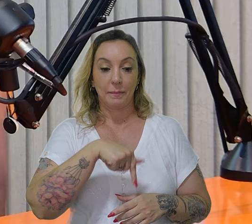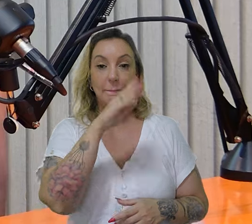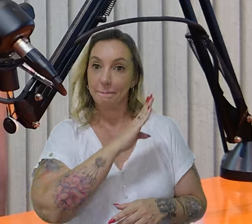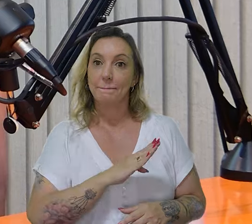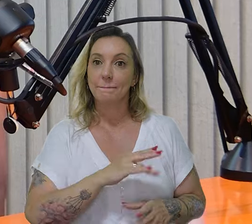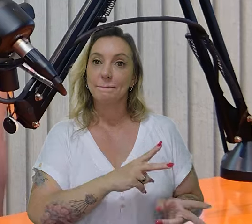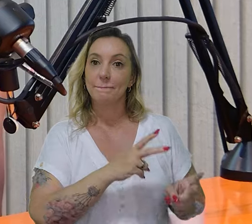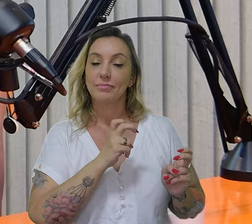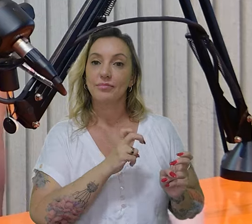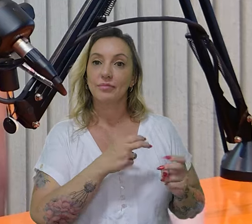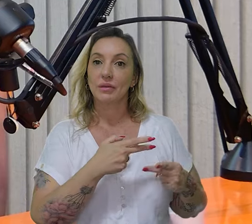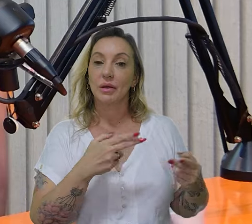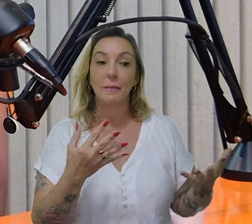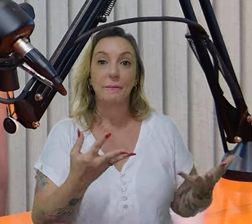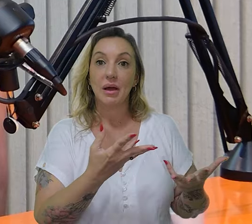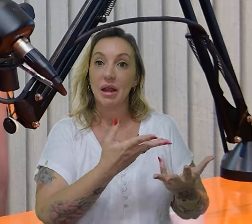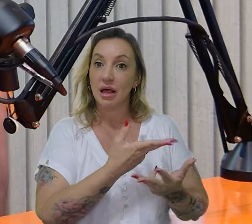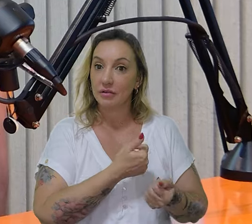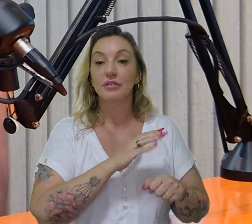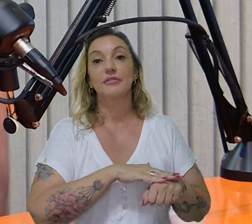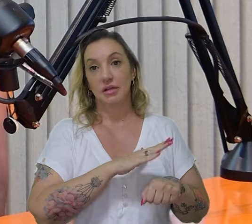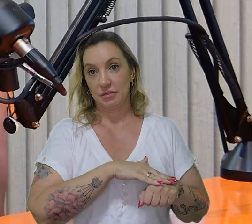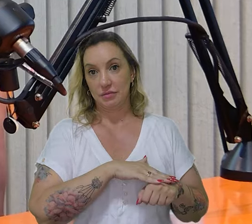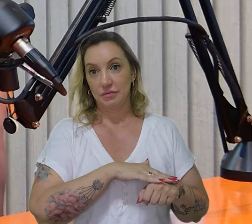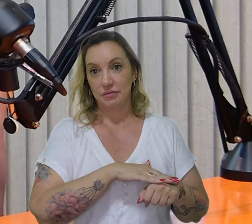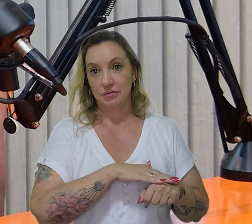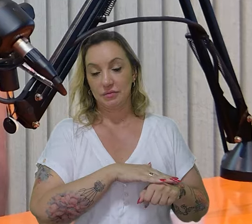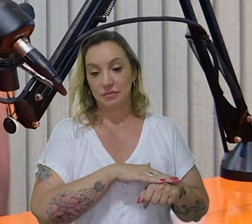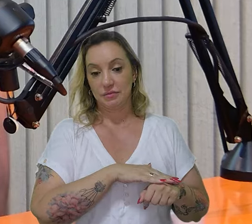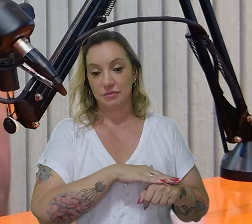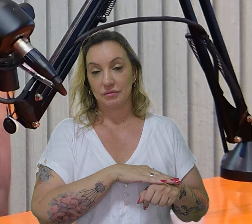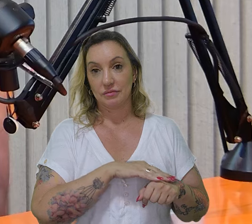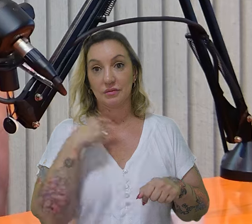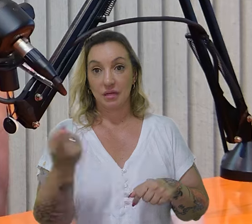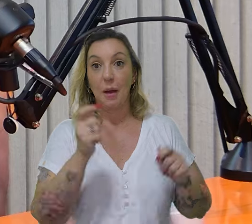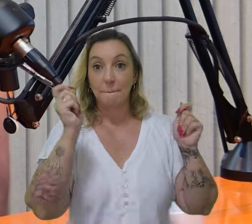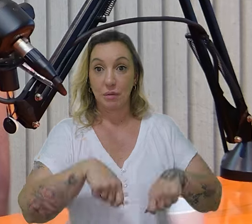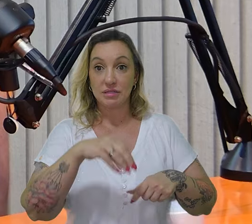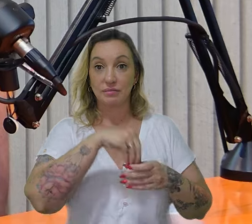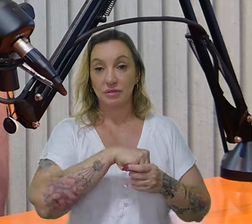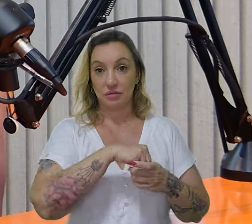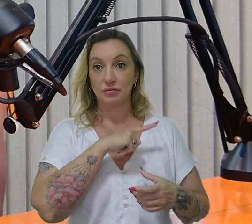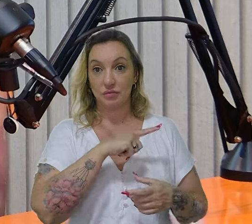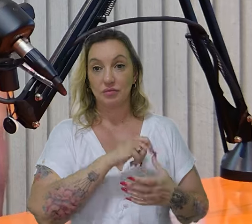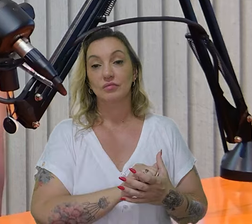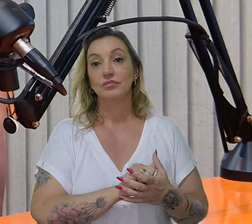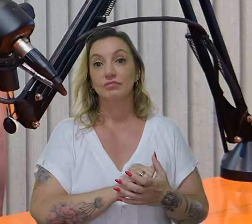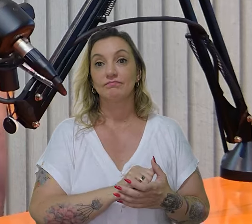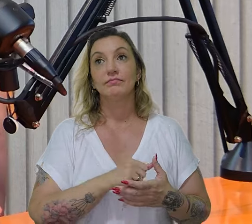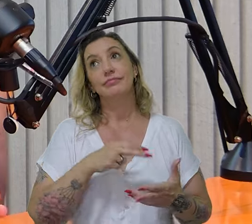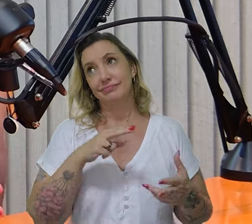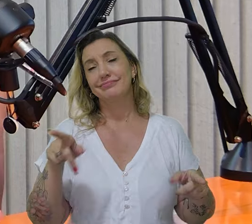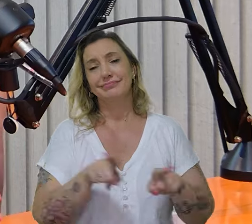eh coisas maravilhosas sendo feitas dentro da das nossas possibilidades né e a gente vê também muita